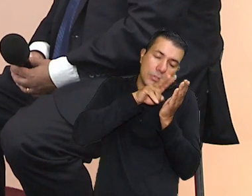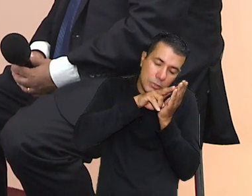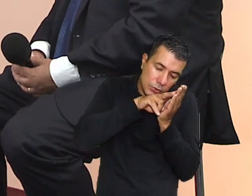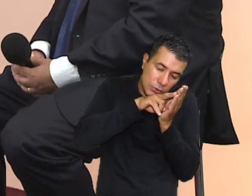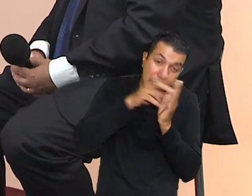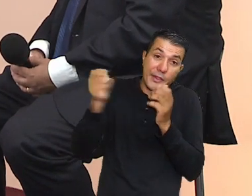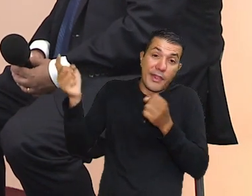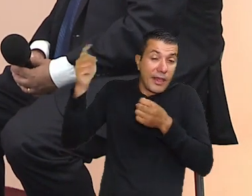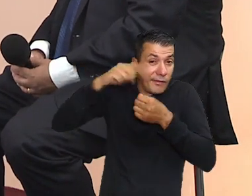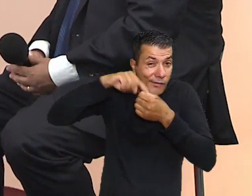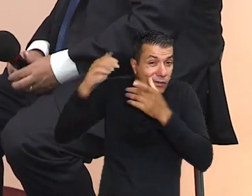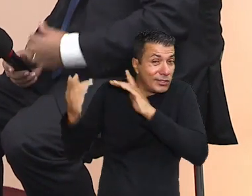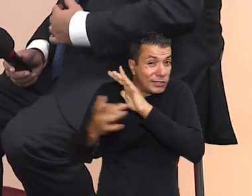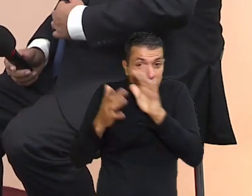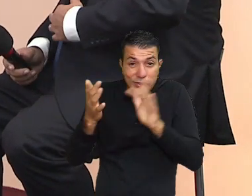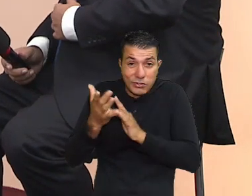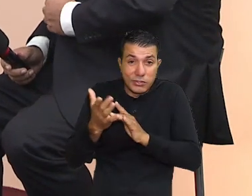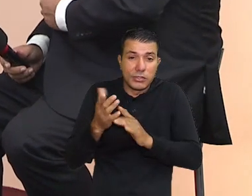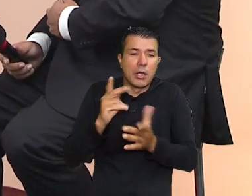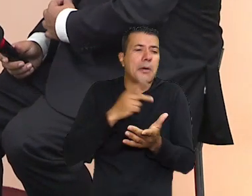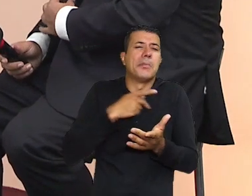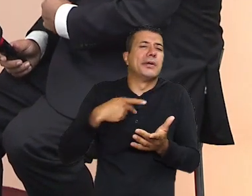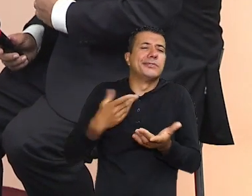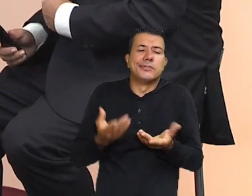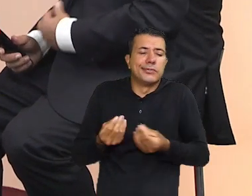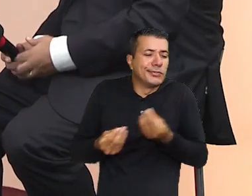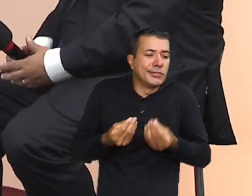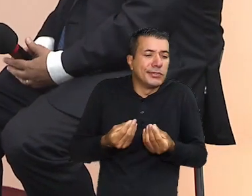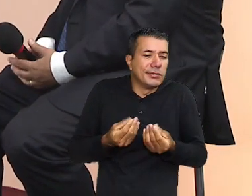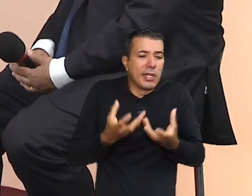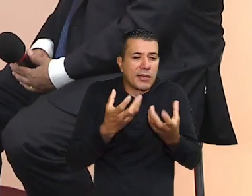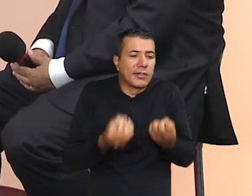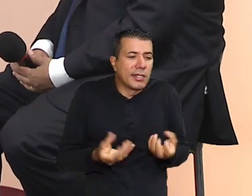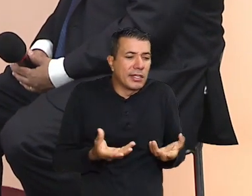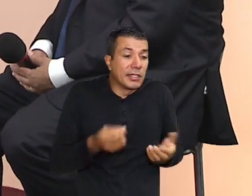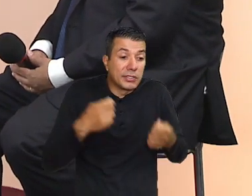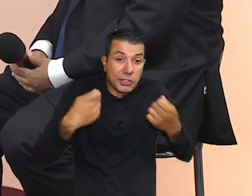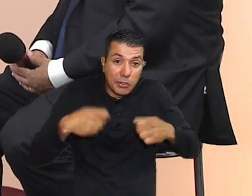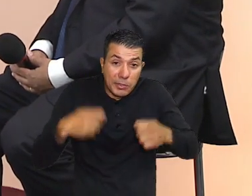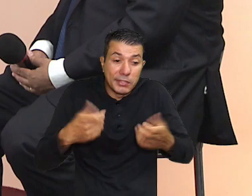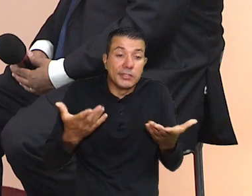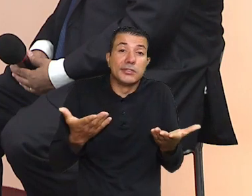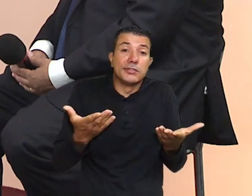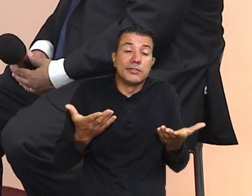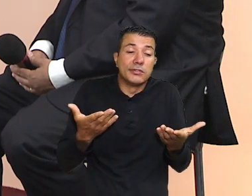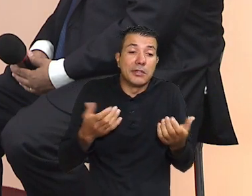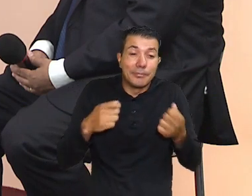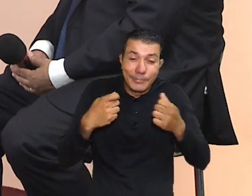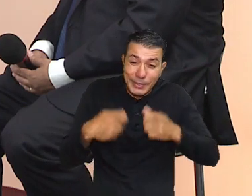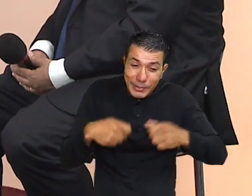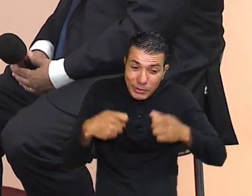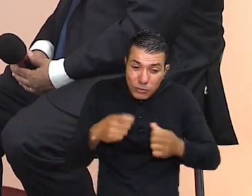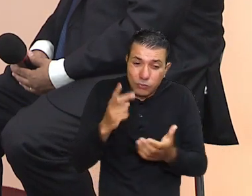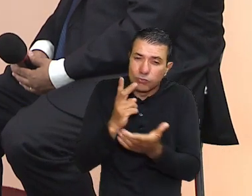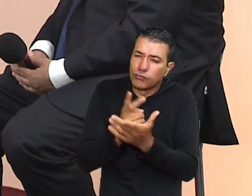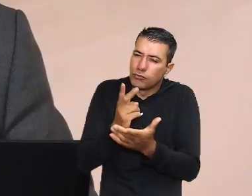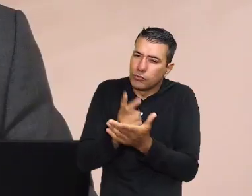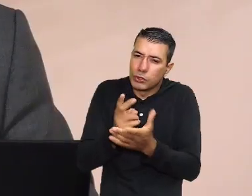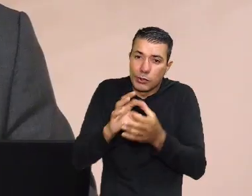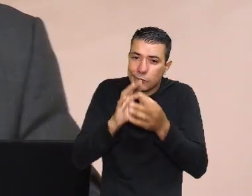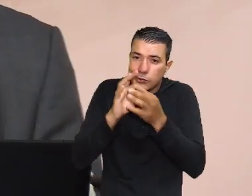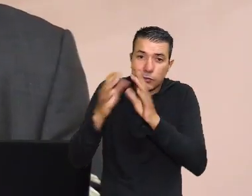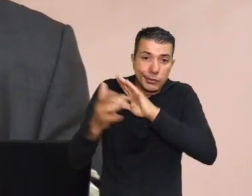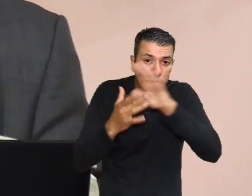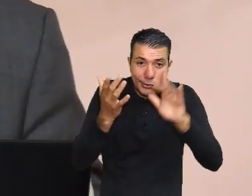eu esteja falando para alguém que diz assim, pastor, entendi, então o que, que eu quero, o que, que eu preciso fazer? Eu preciso permanecer ao lado de